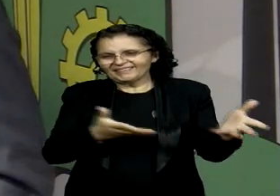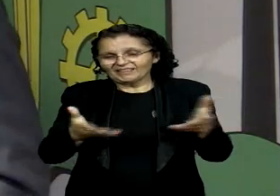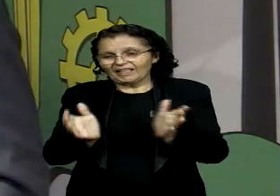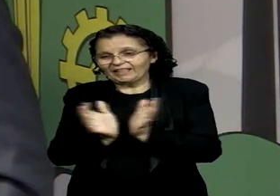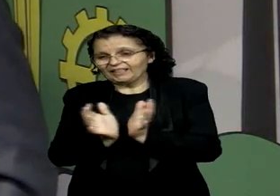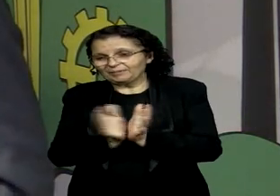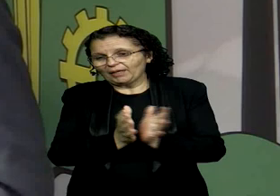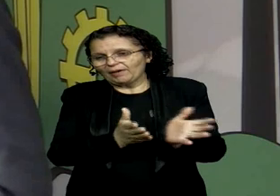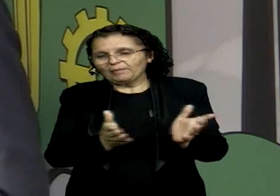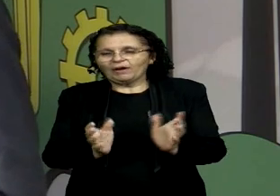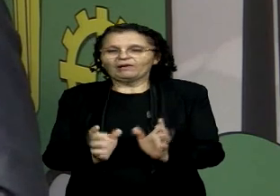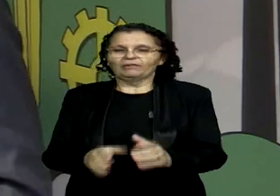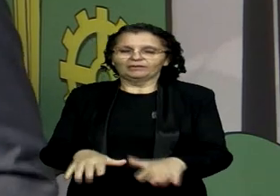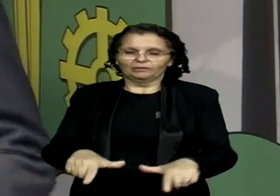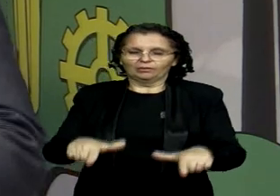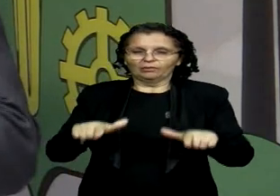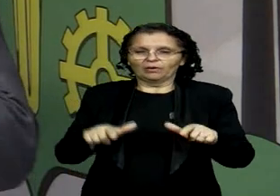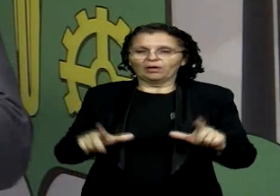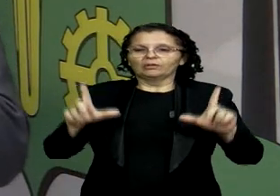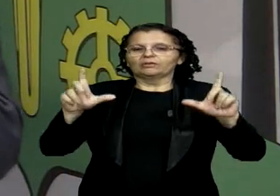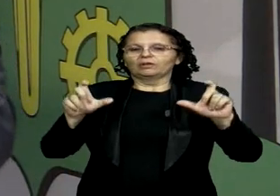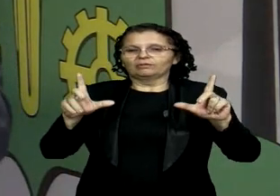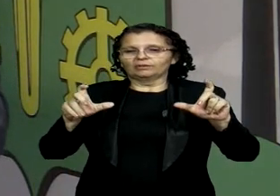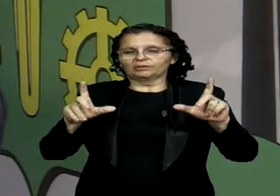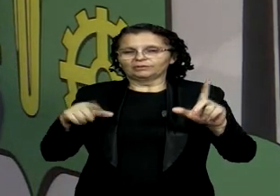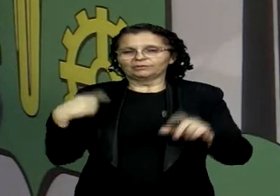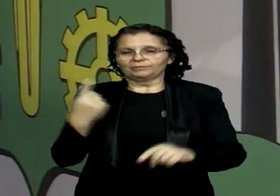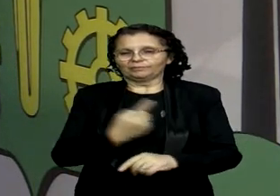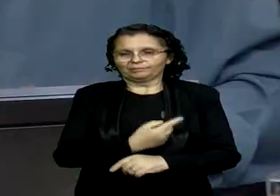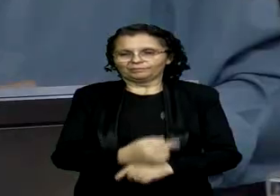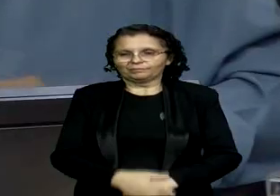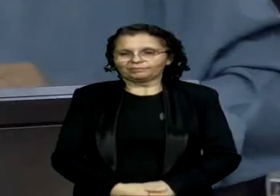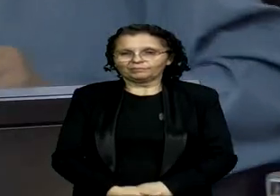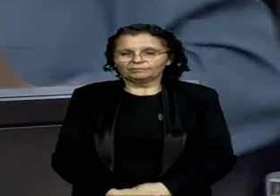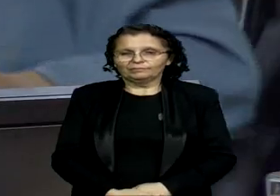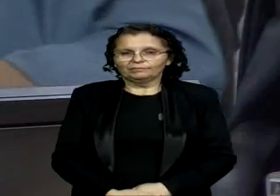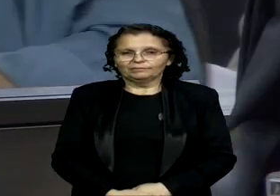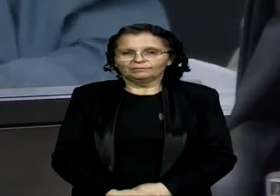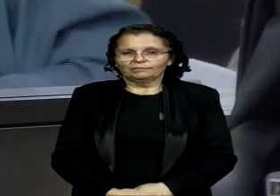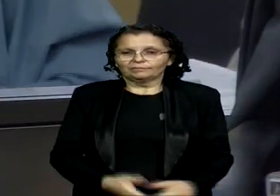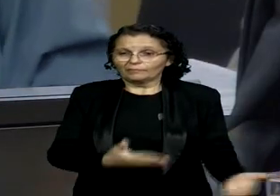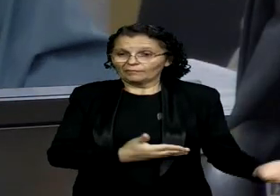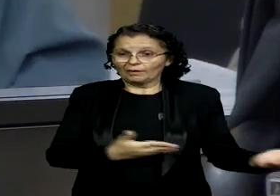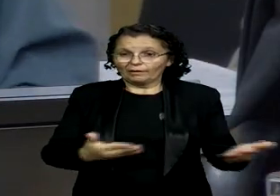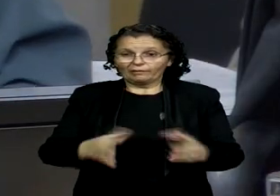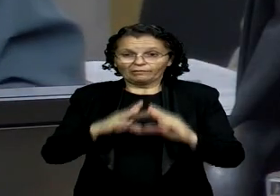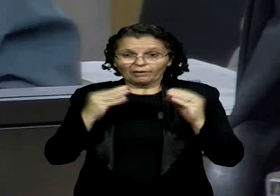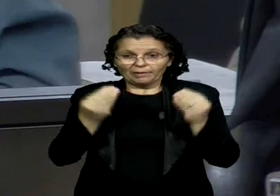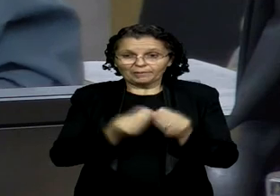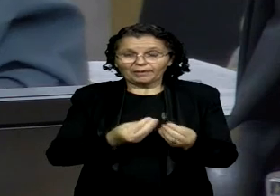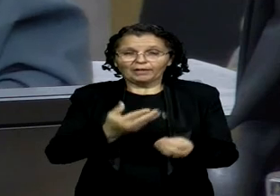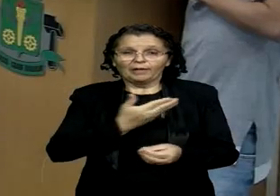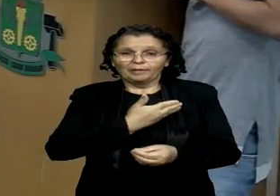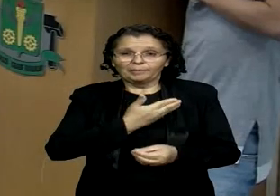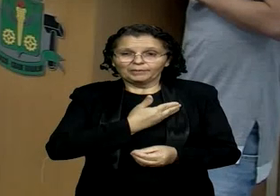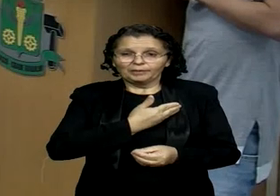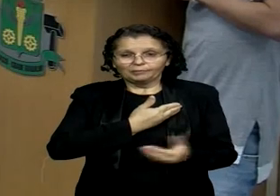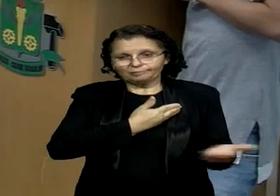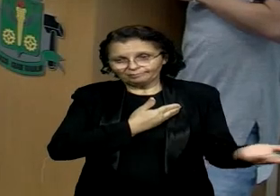equipe, para vir receber a homenagem e tirar uma foto aqui com os nobres pares. Senhor Erivelto, família, amigos,